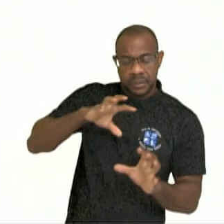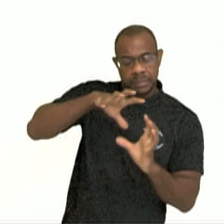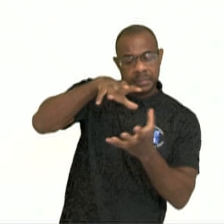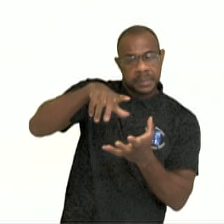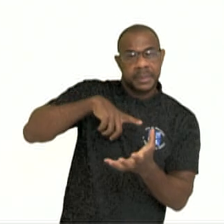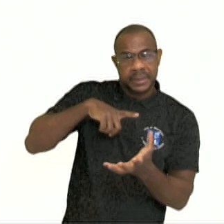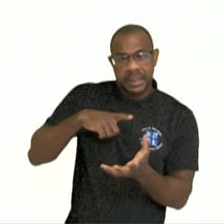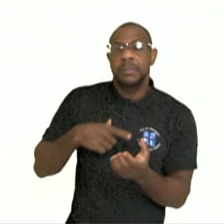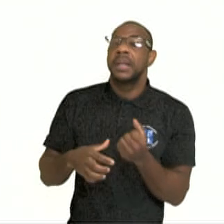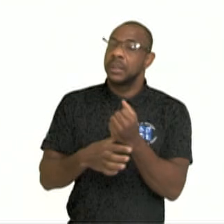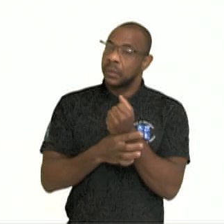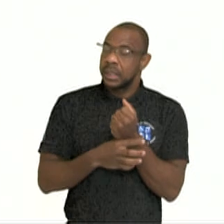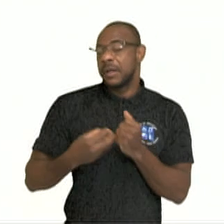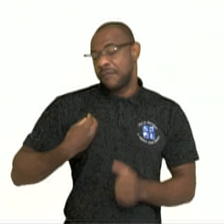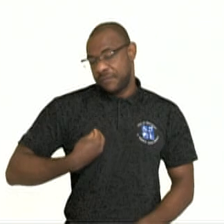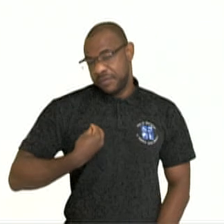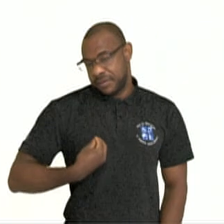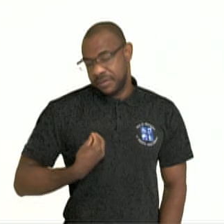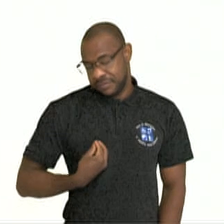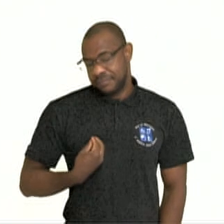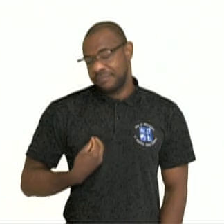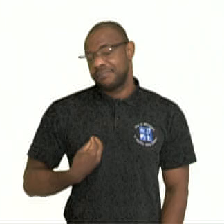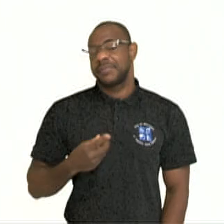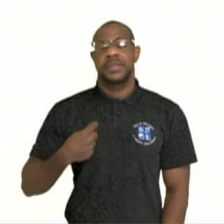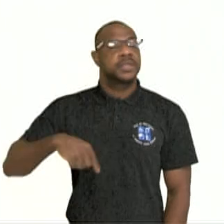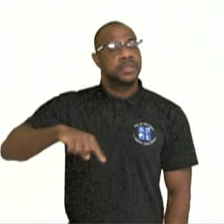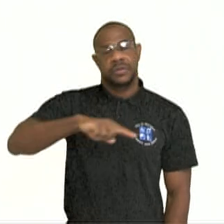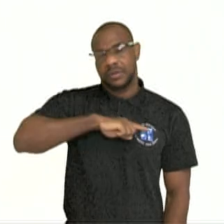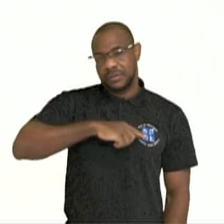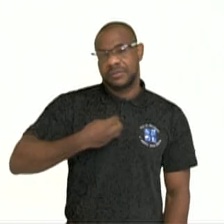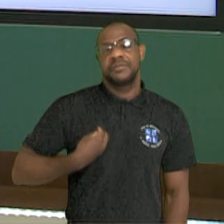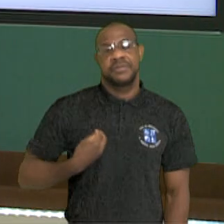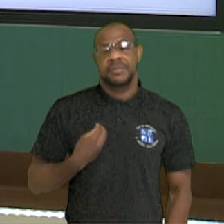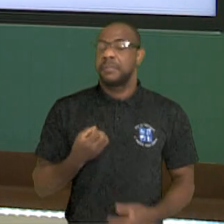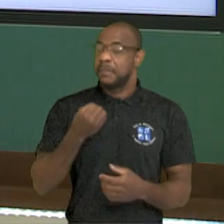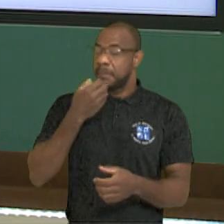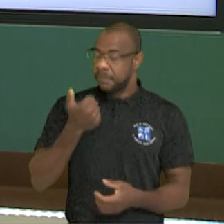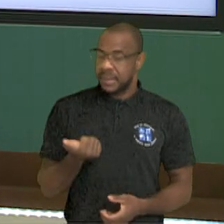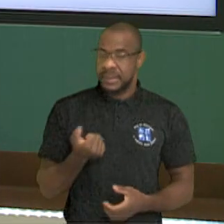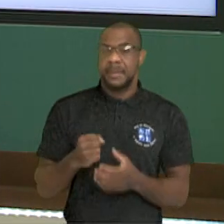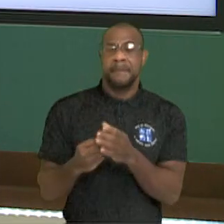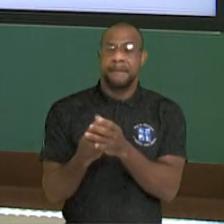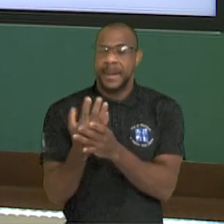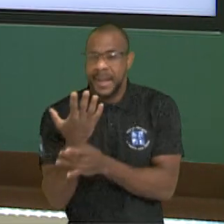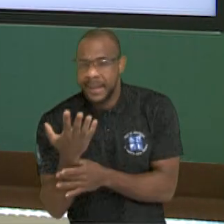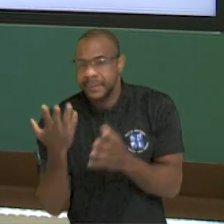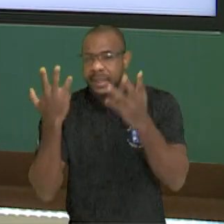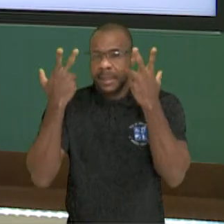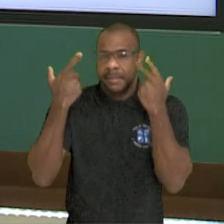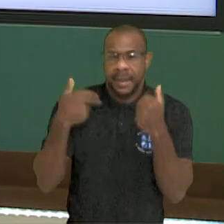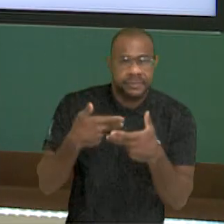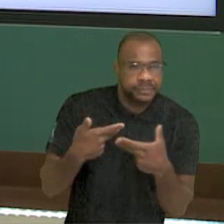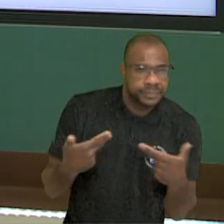garantir a sobrevivência dos seres humanos e de todos os seres vivos, plantas, animais, todo mundo, certo?